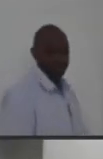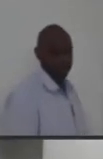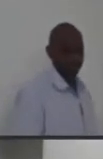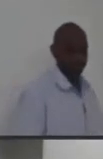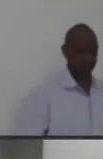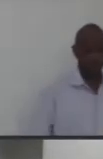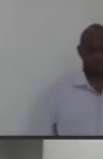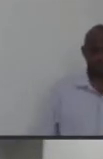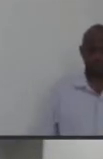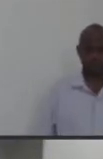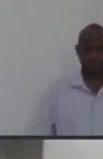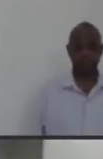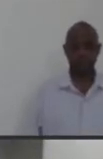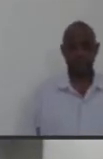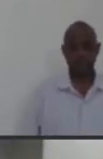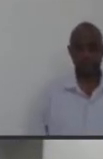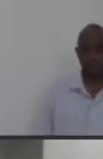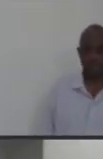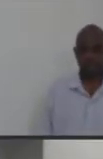das comissões.